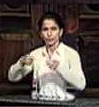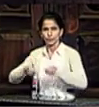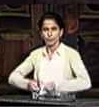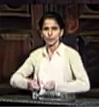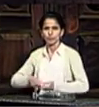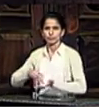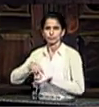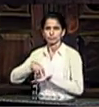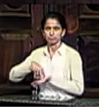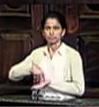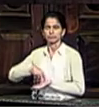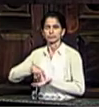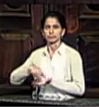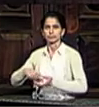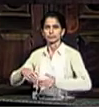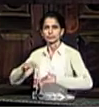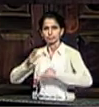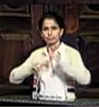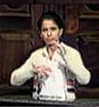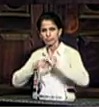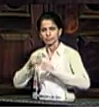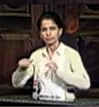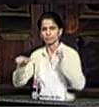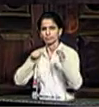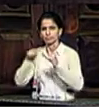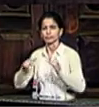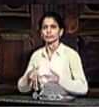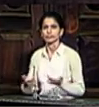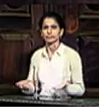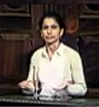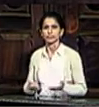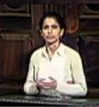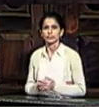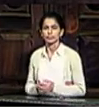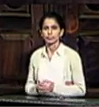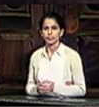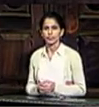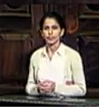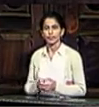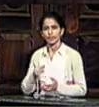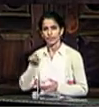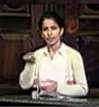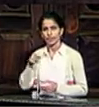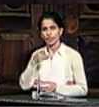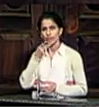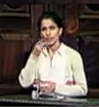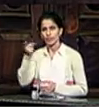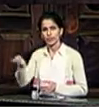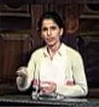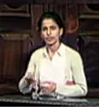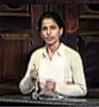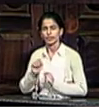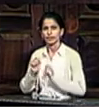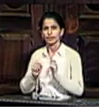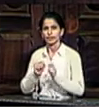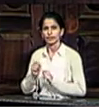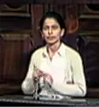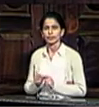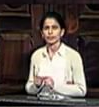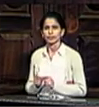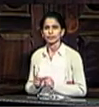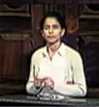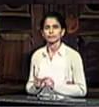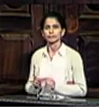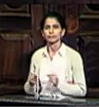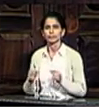bem aquilo que foi essa importante imagem criada pelo deputado Valdec, o que será o nosso